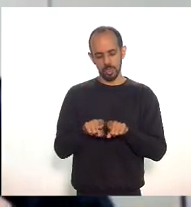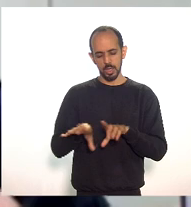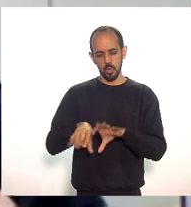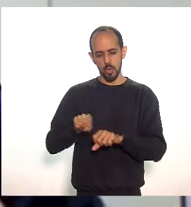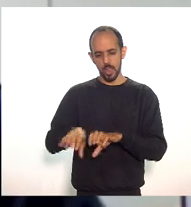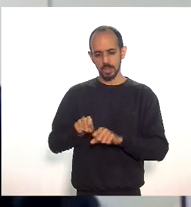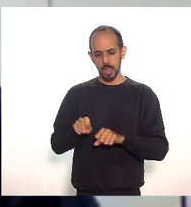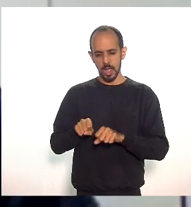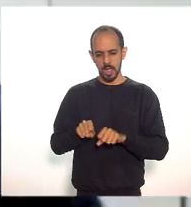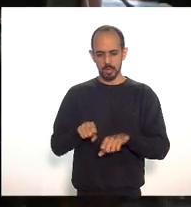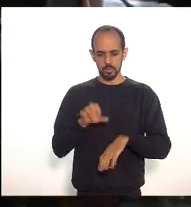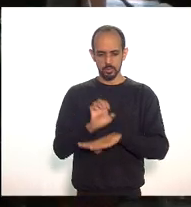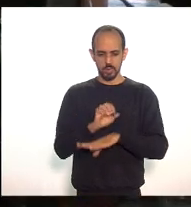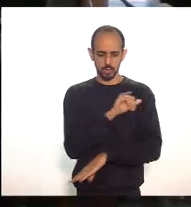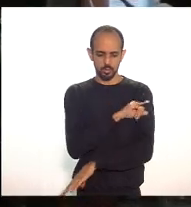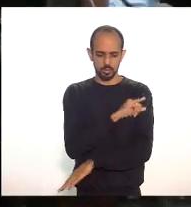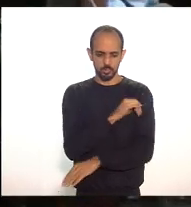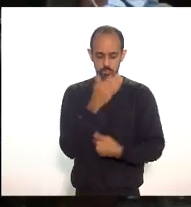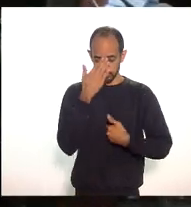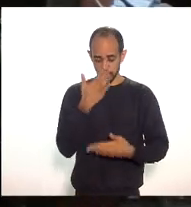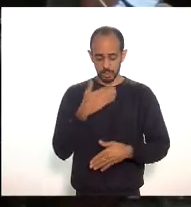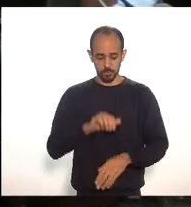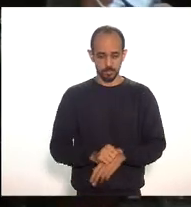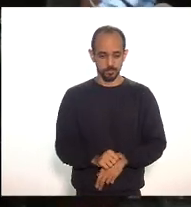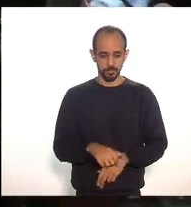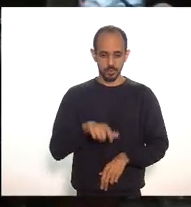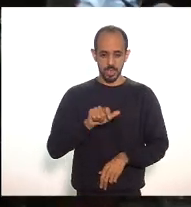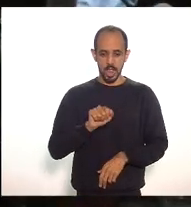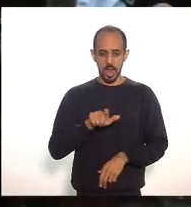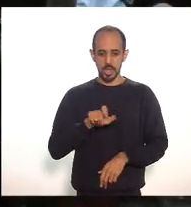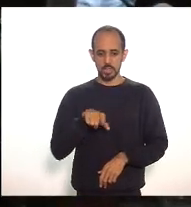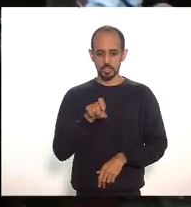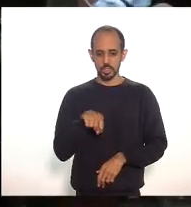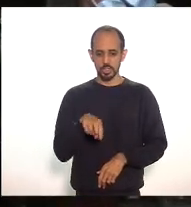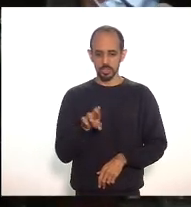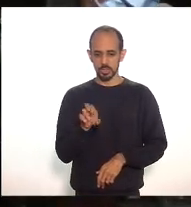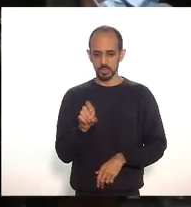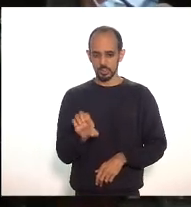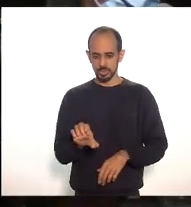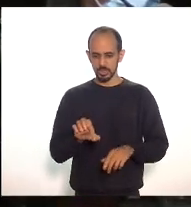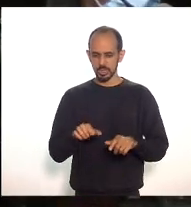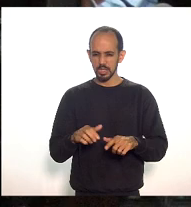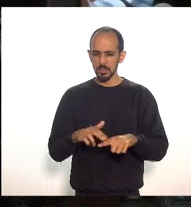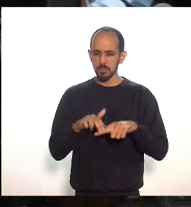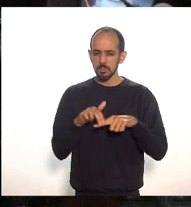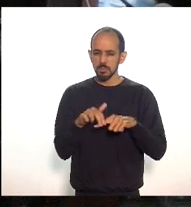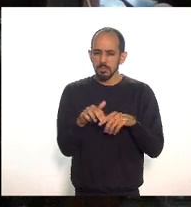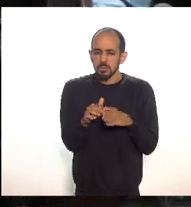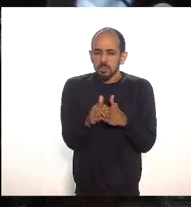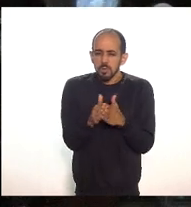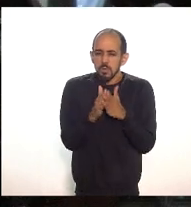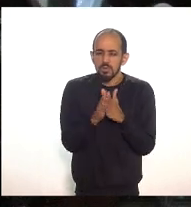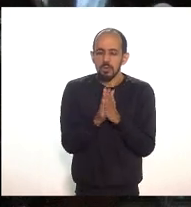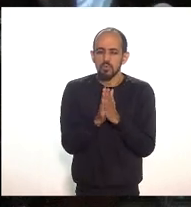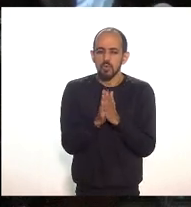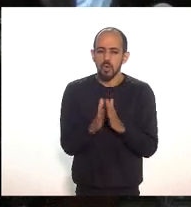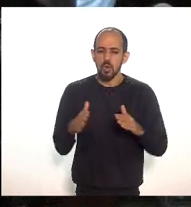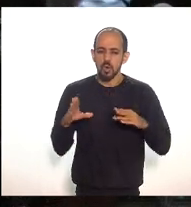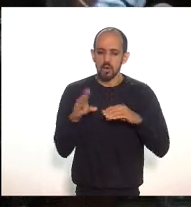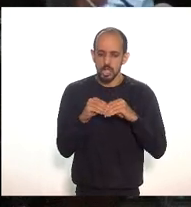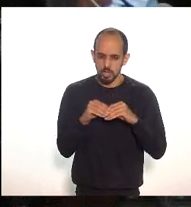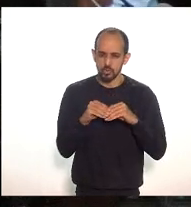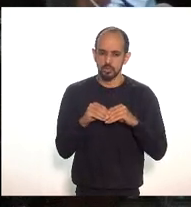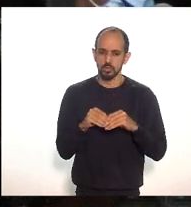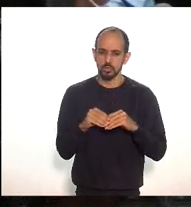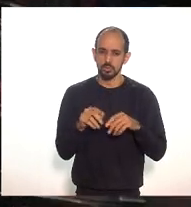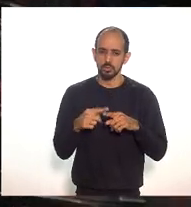Janeiro Obrigado Deputado Alexandre Freitas o mais breve possível que vossa excelência' teve sua chance não estava no